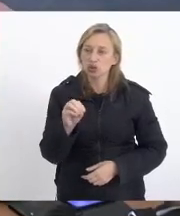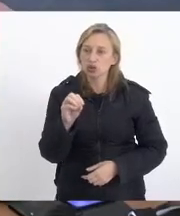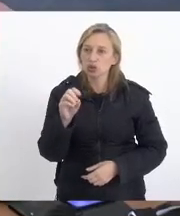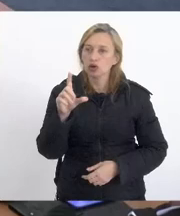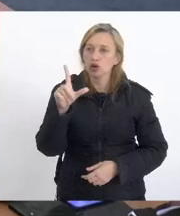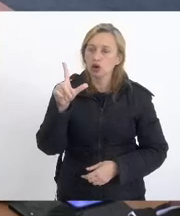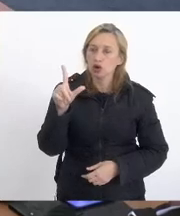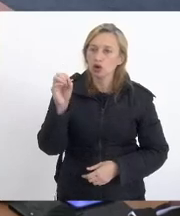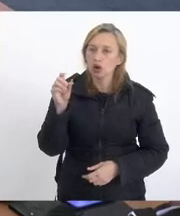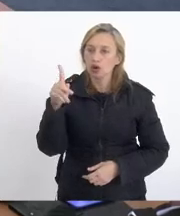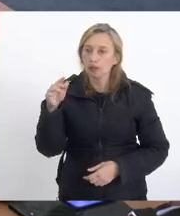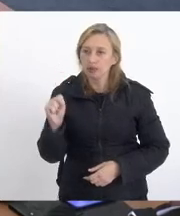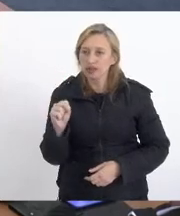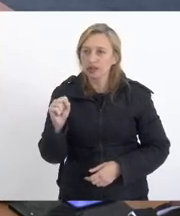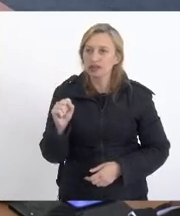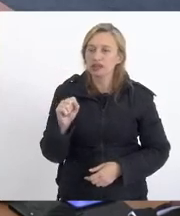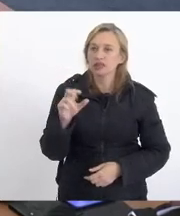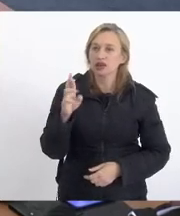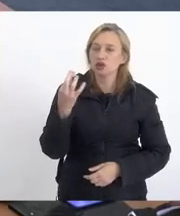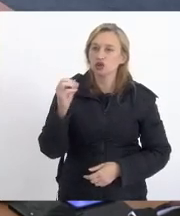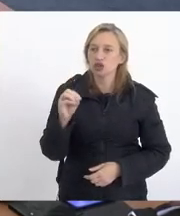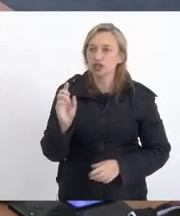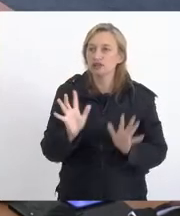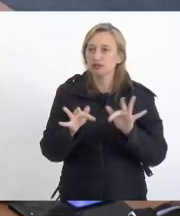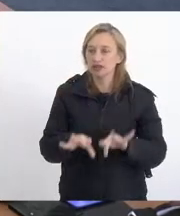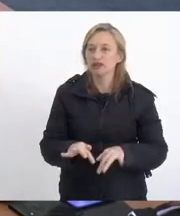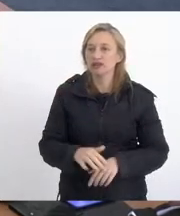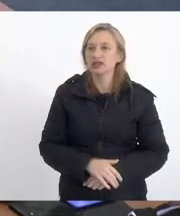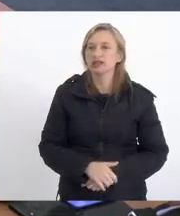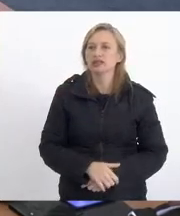Sargento Câmara e a Rogéria Quaresma, e vamos encerrar.